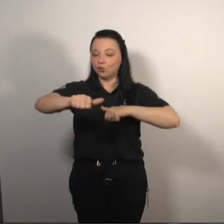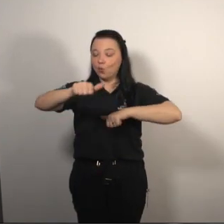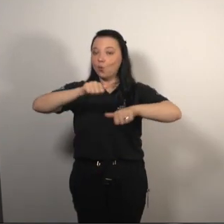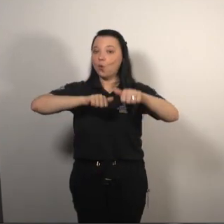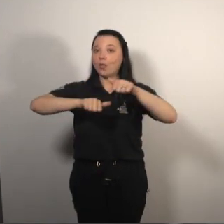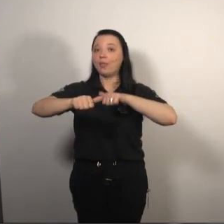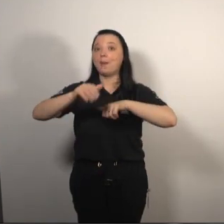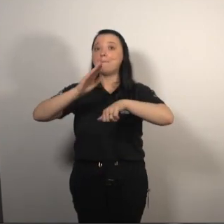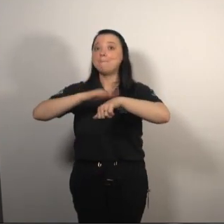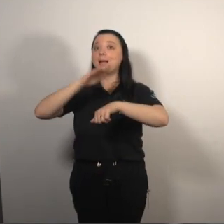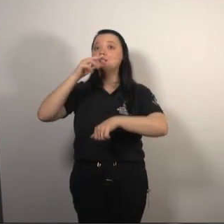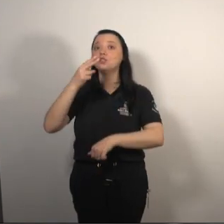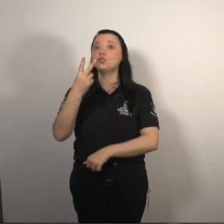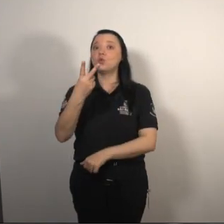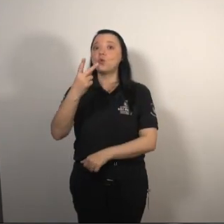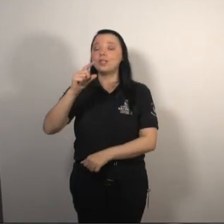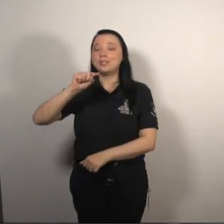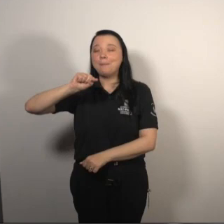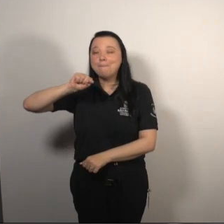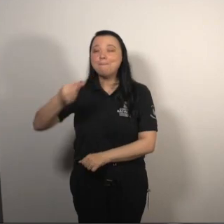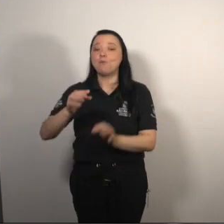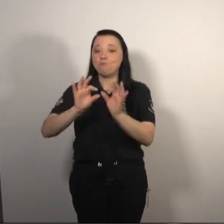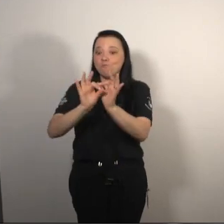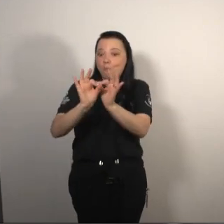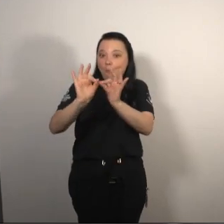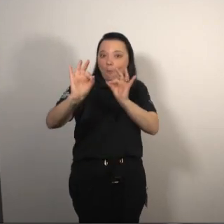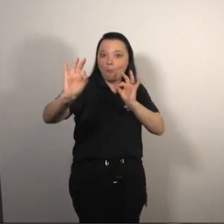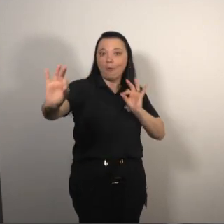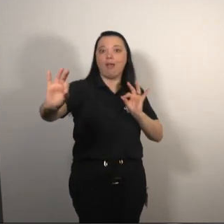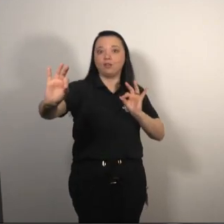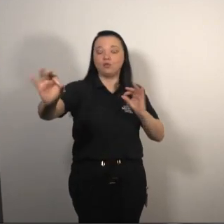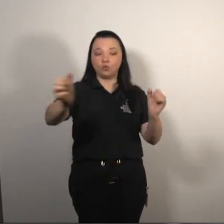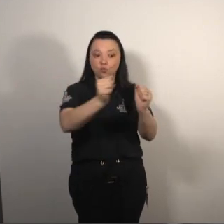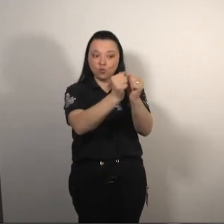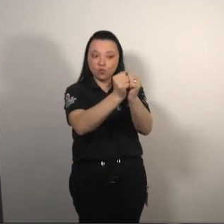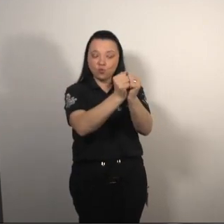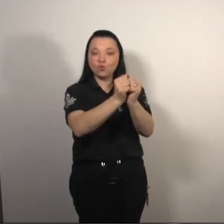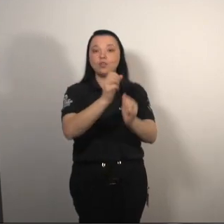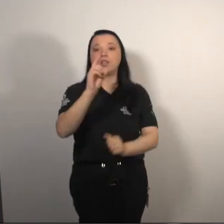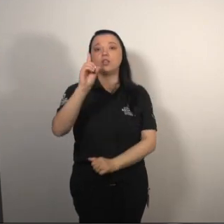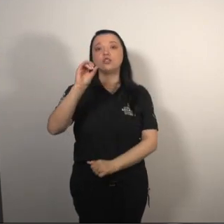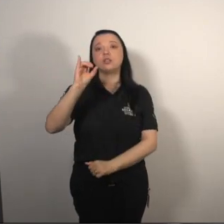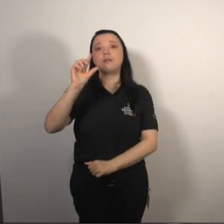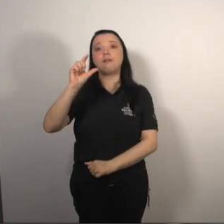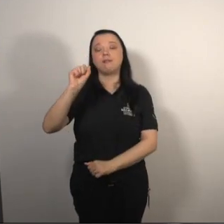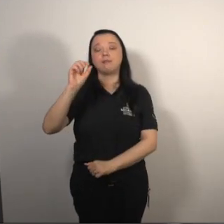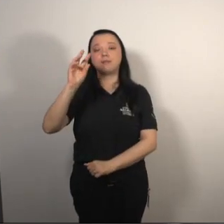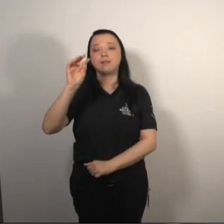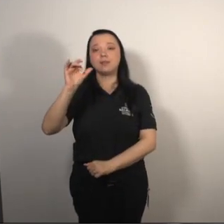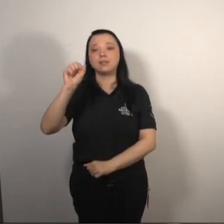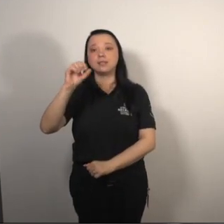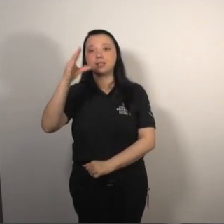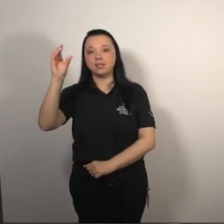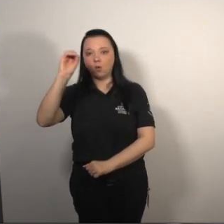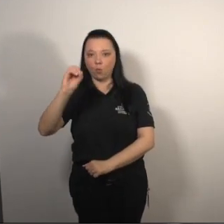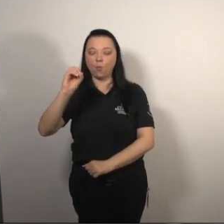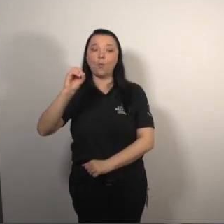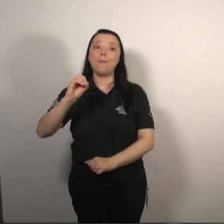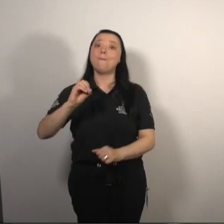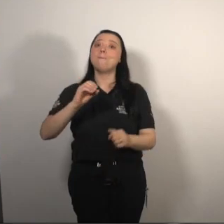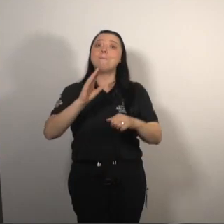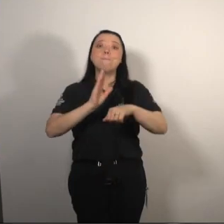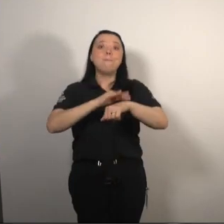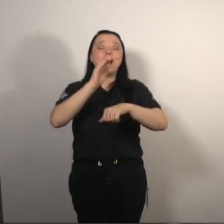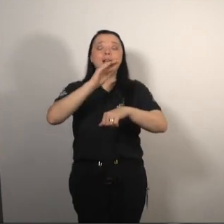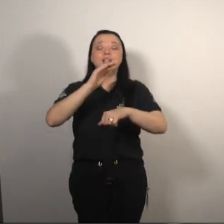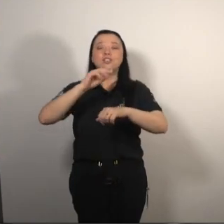de 2.000 metros de juntas de dilatação. Mais de 300 aparelhos de